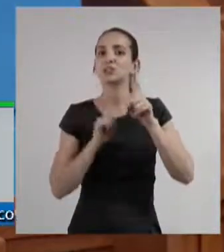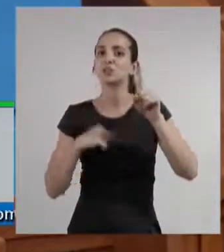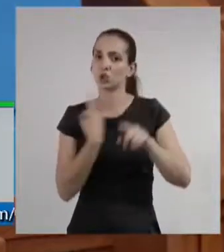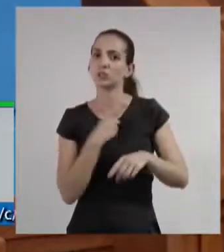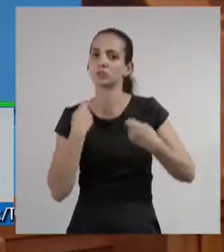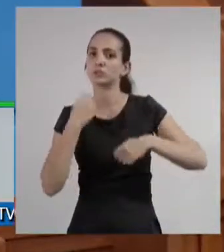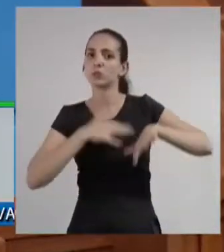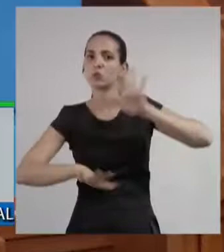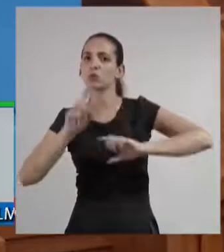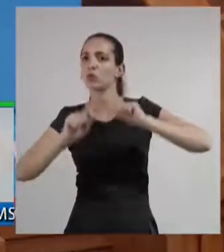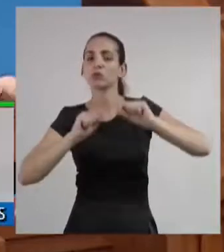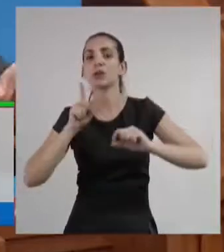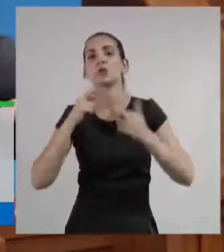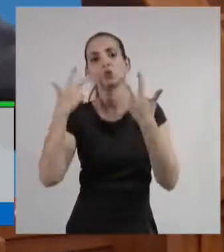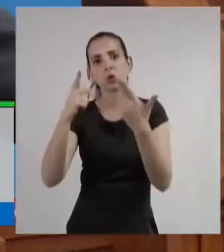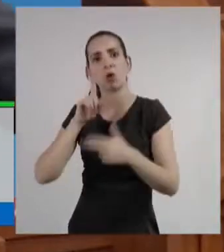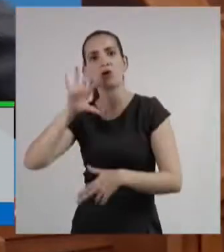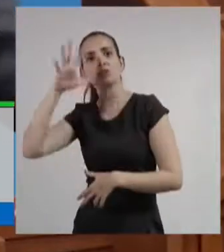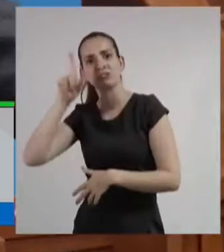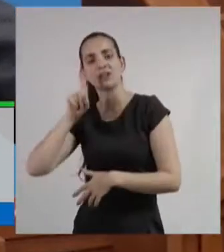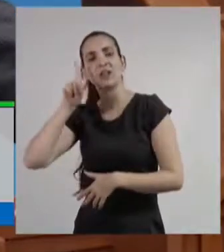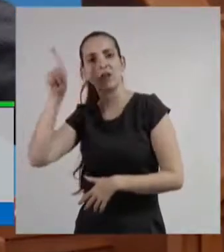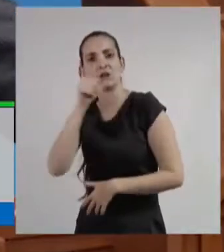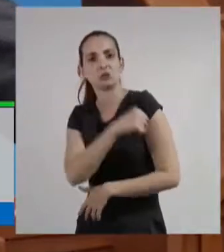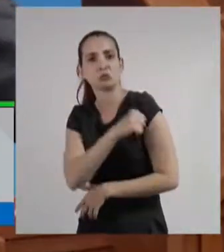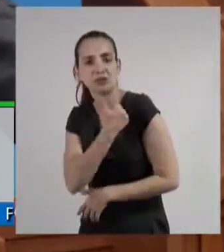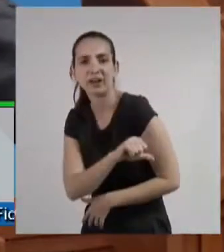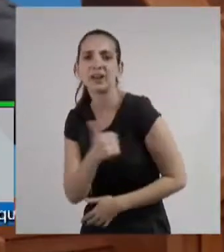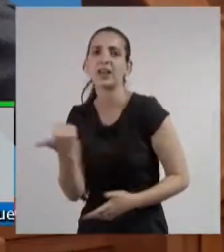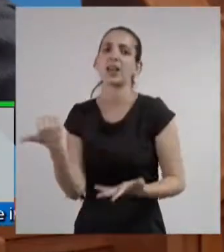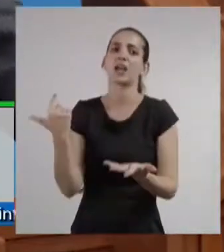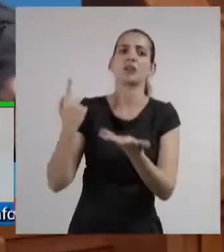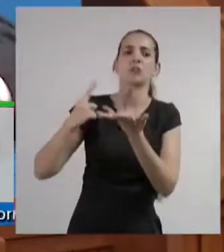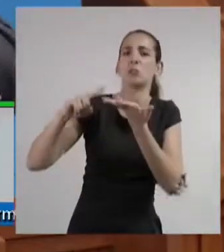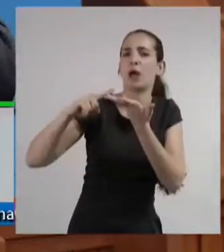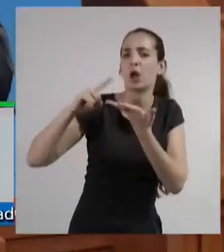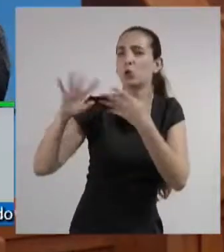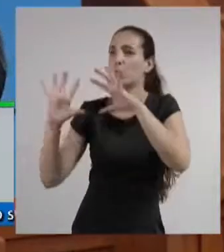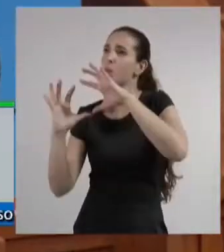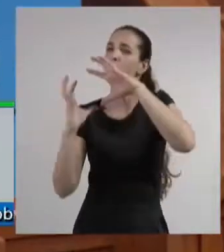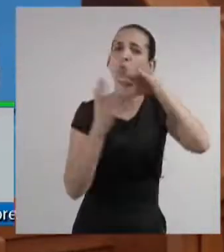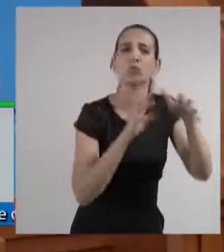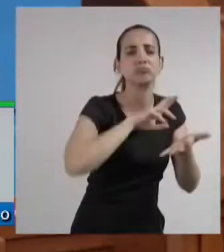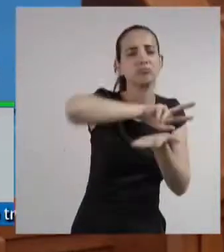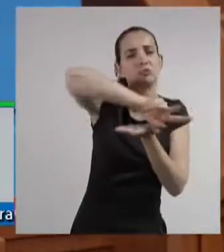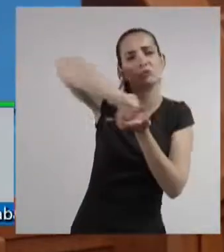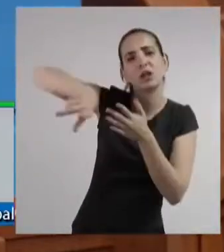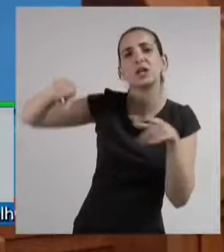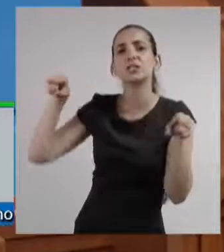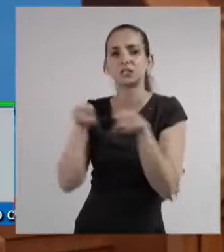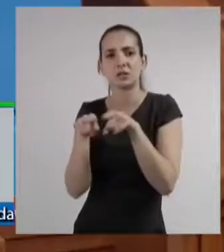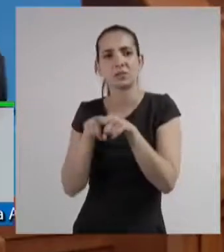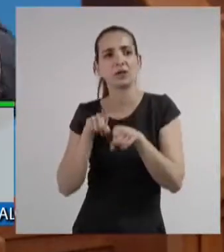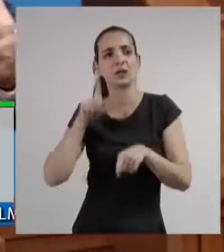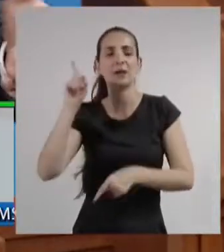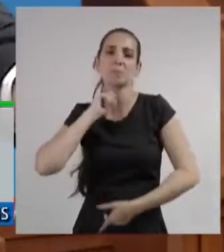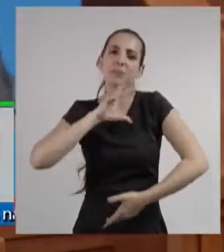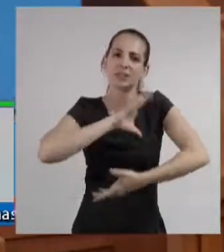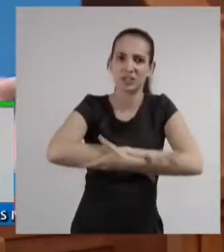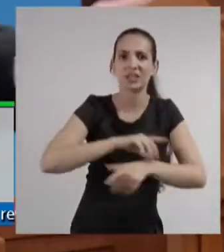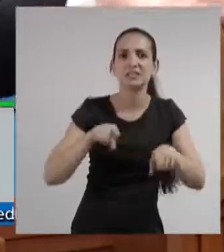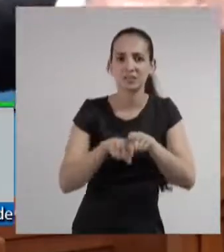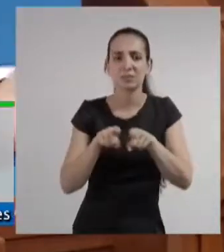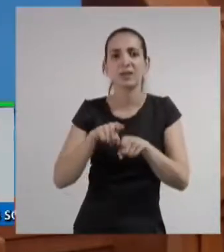aconteceu no Rio de Janeiro, o que aconteceu lá naquela represa em Minas Gerais,